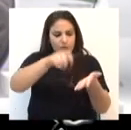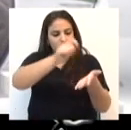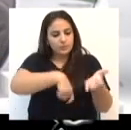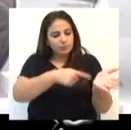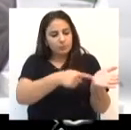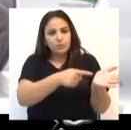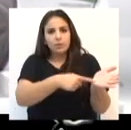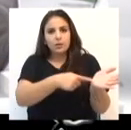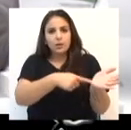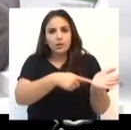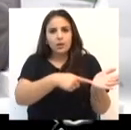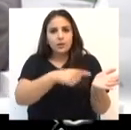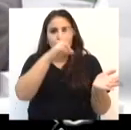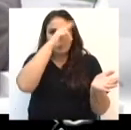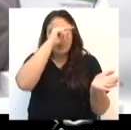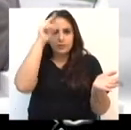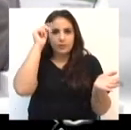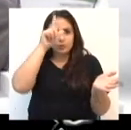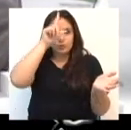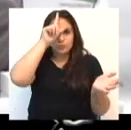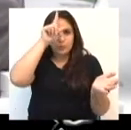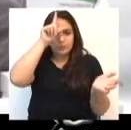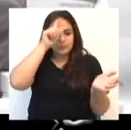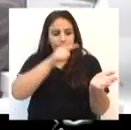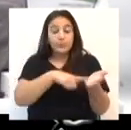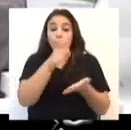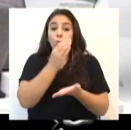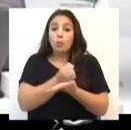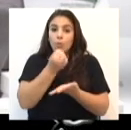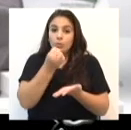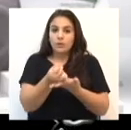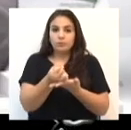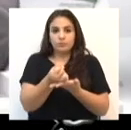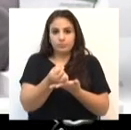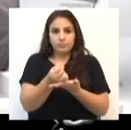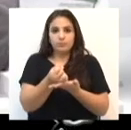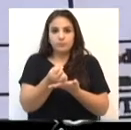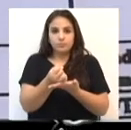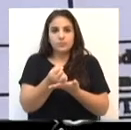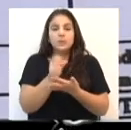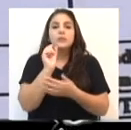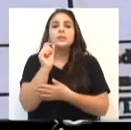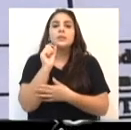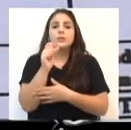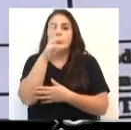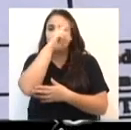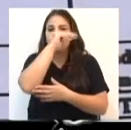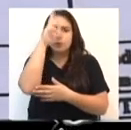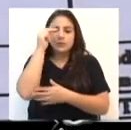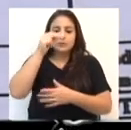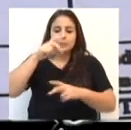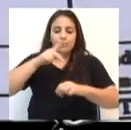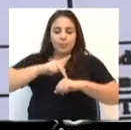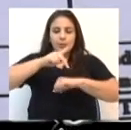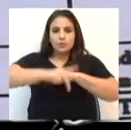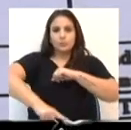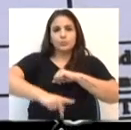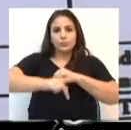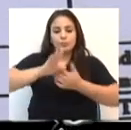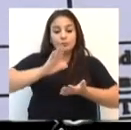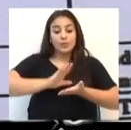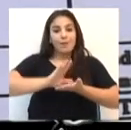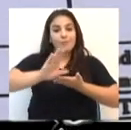assinado pelo prefeito Luciano Azevedo, um contrato aonde o município de Passo